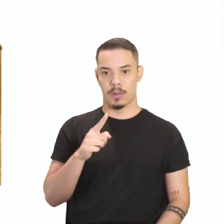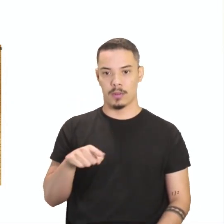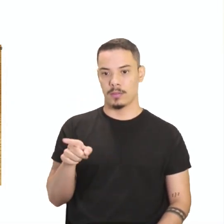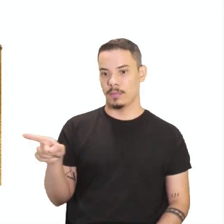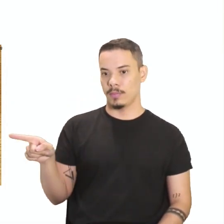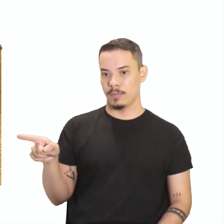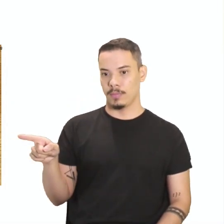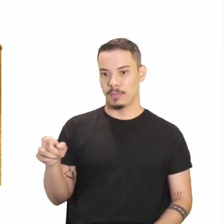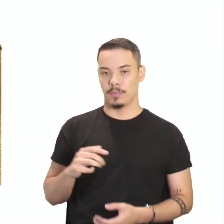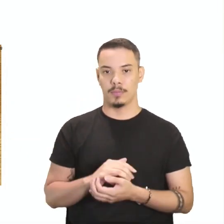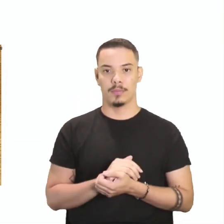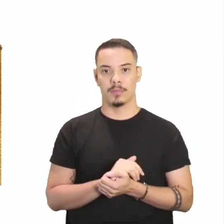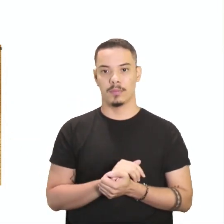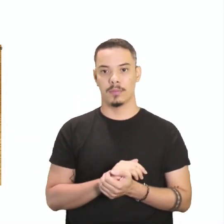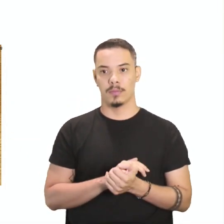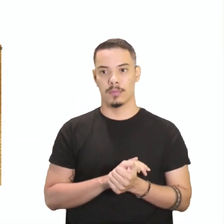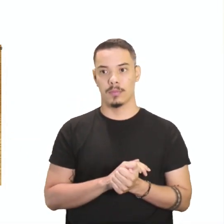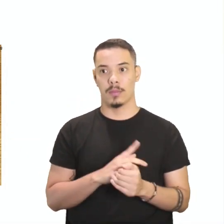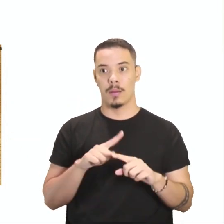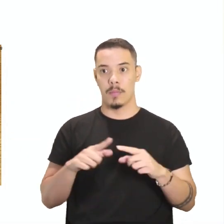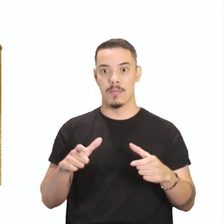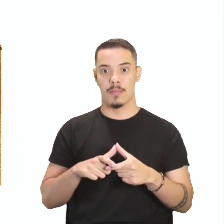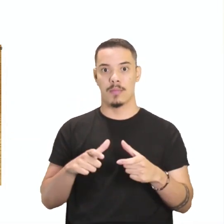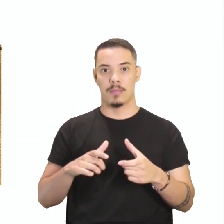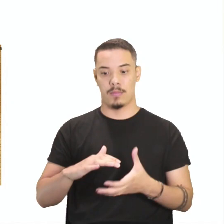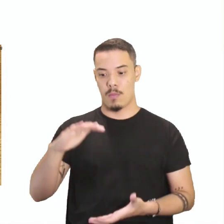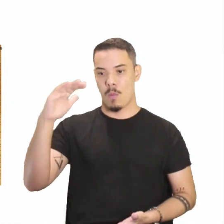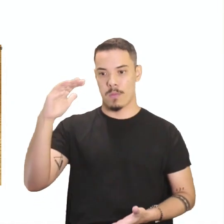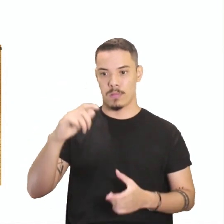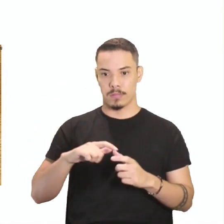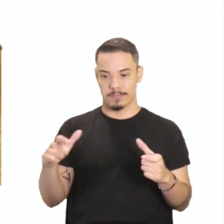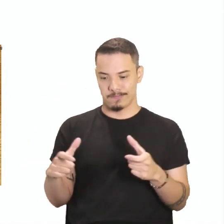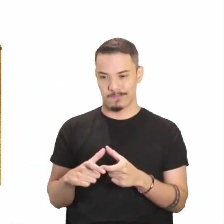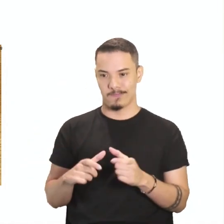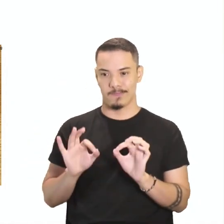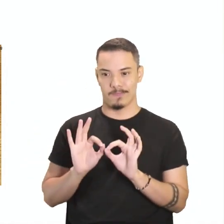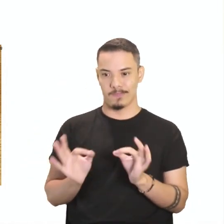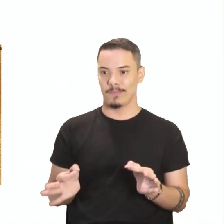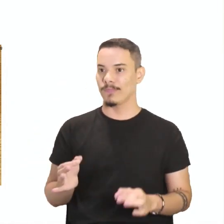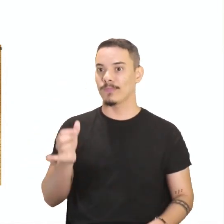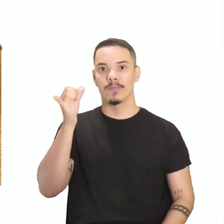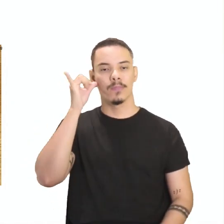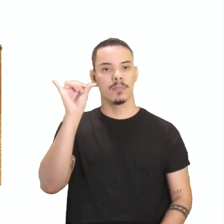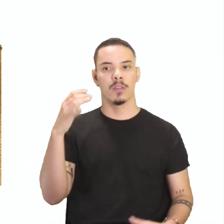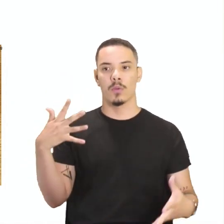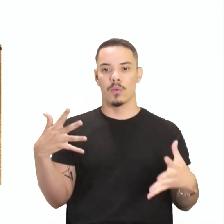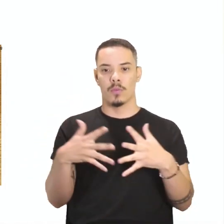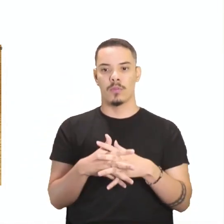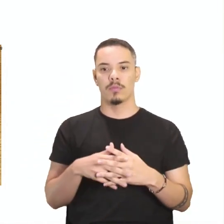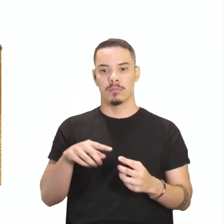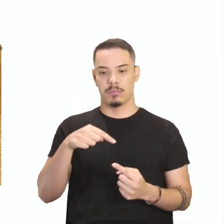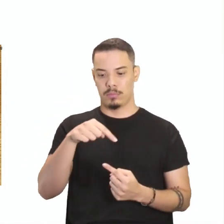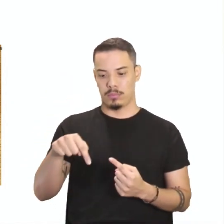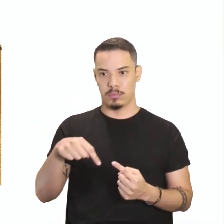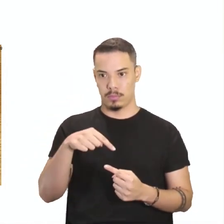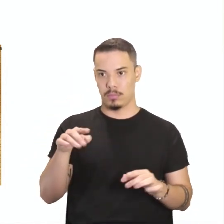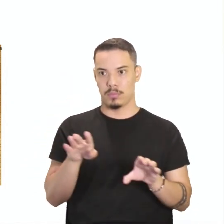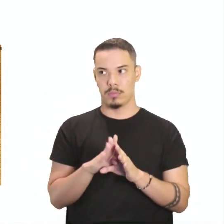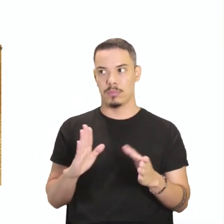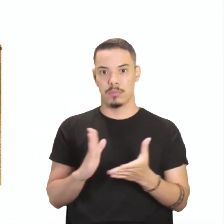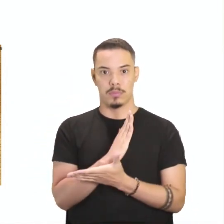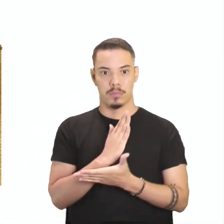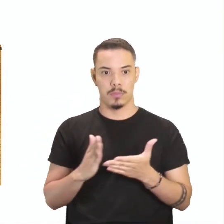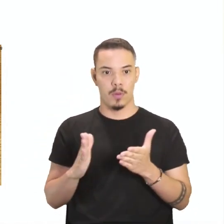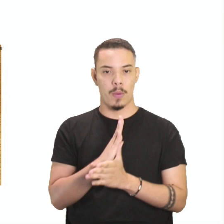alimento, mas de tamanho muito maior. Não deve ser confundida com a peça de ponta arredondada de